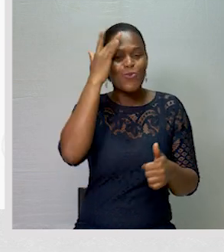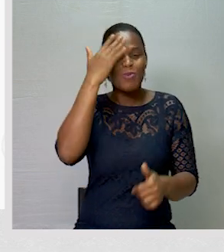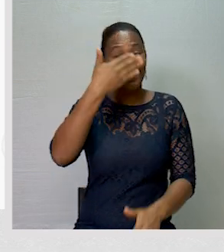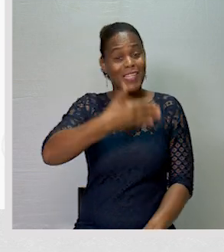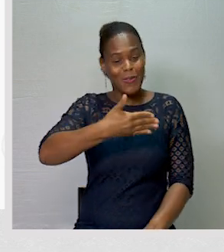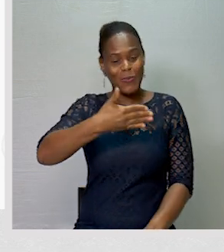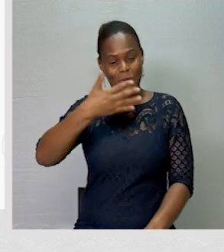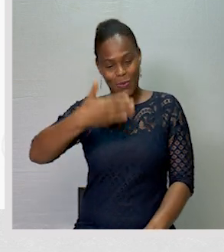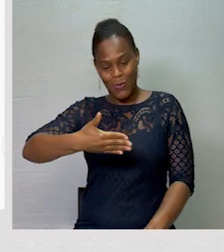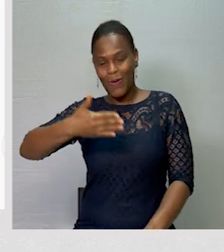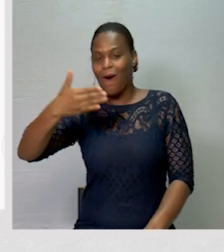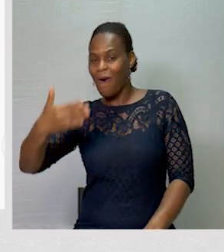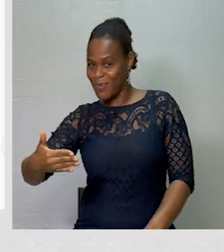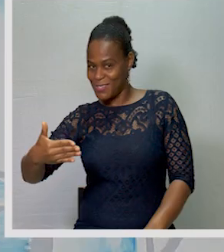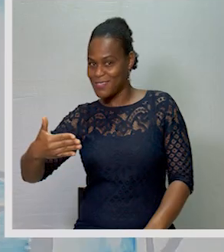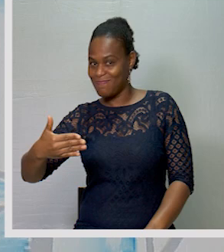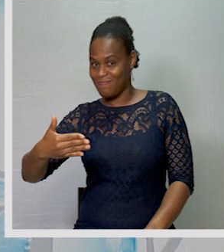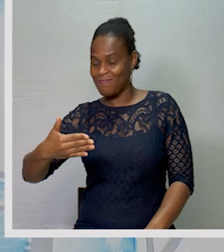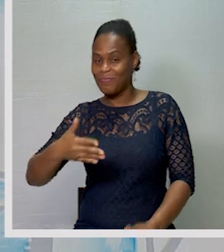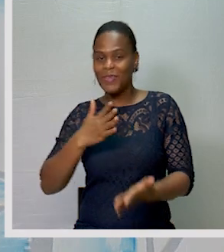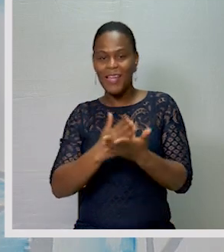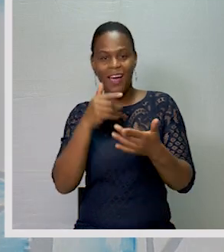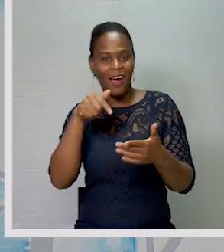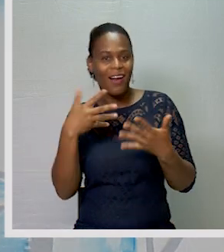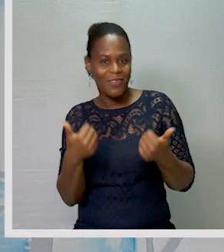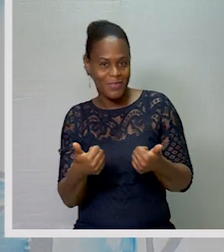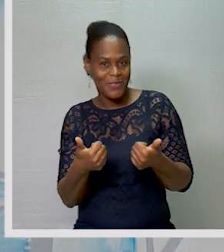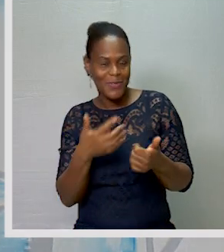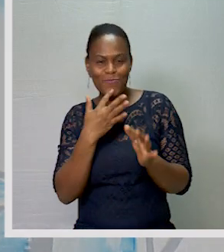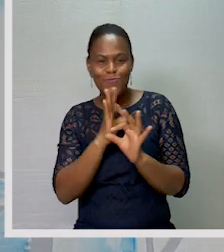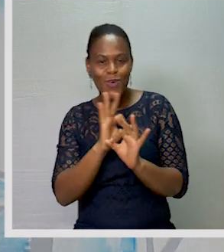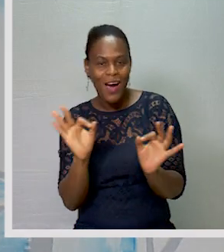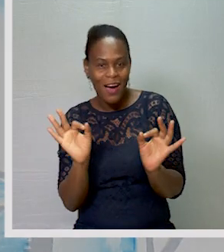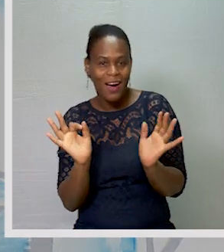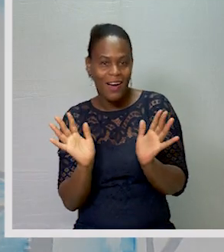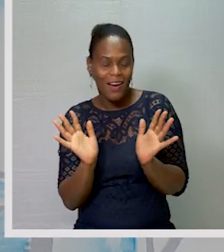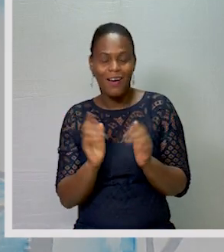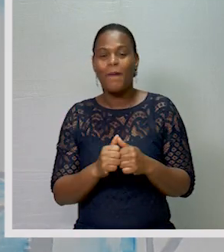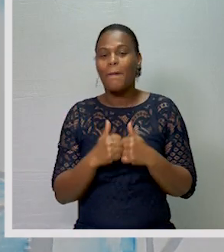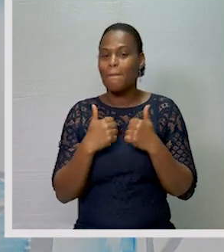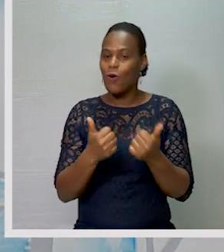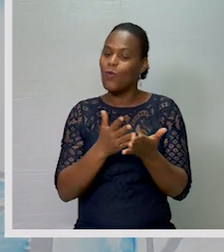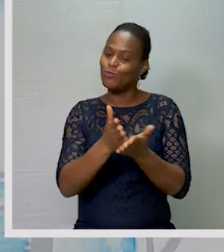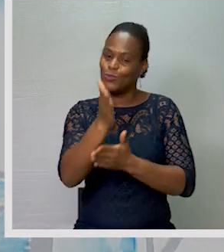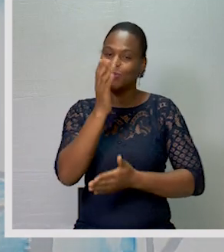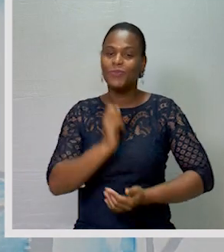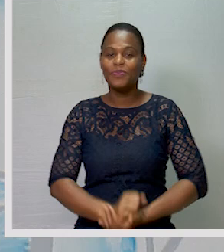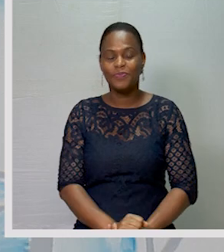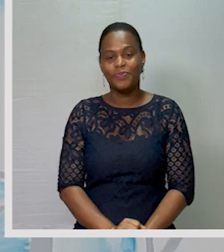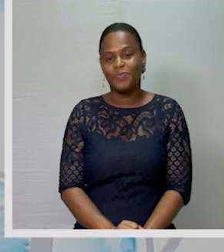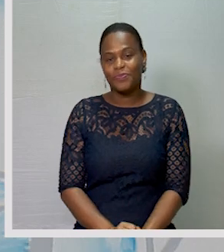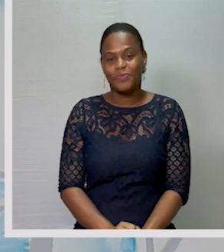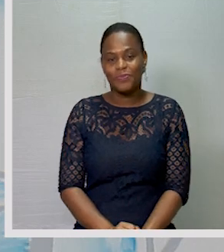número 111. Até aqui tudo ótimo? Então vamos